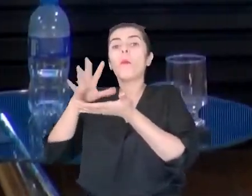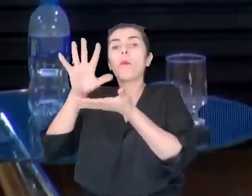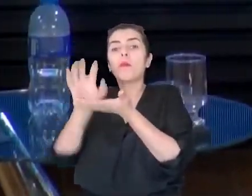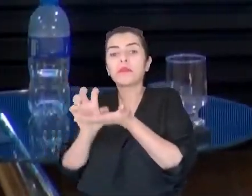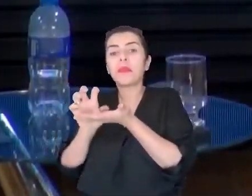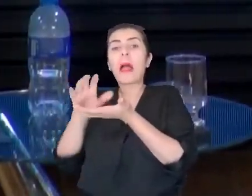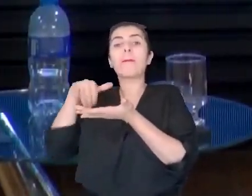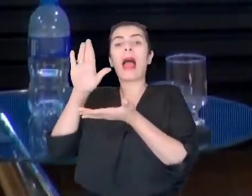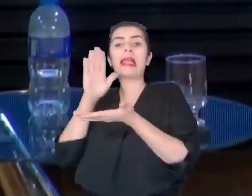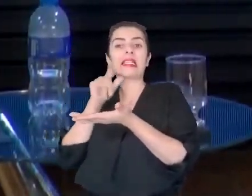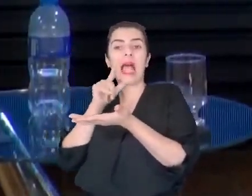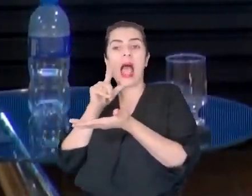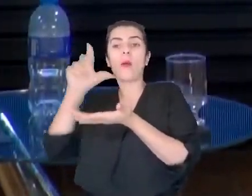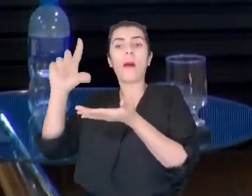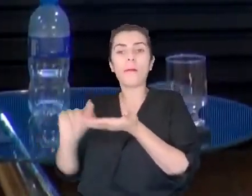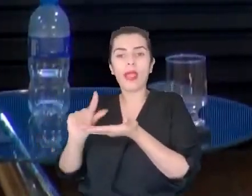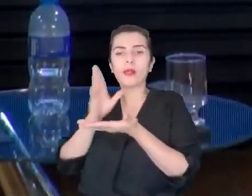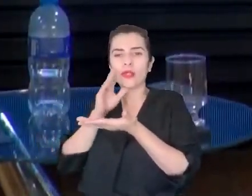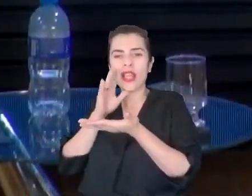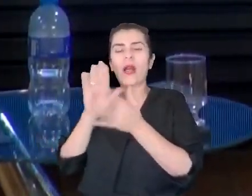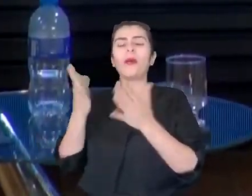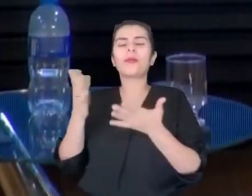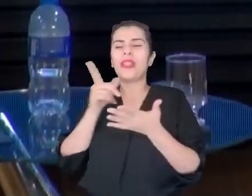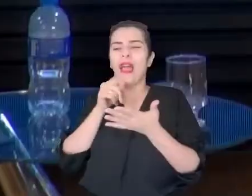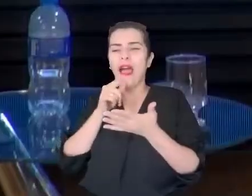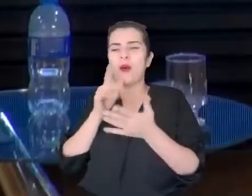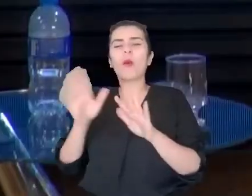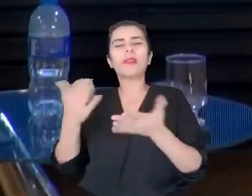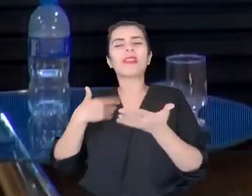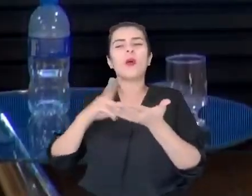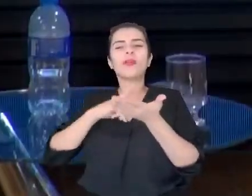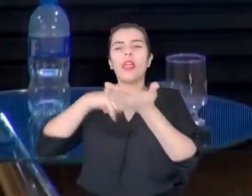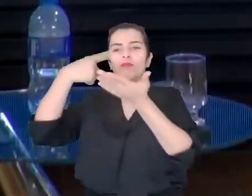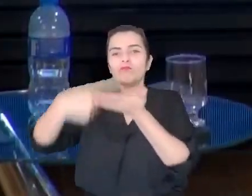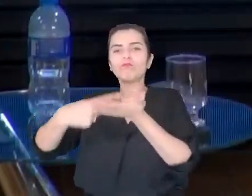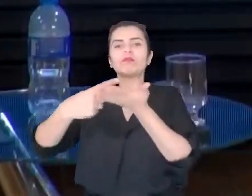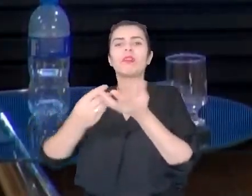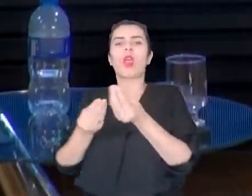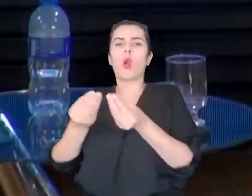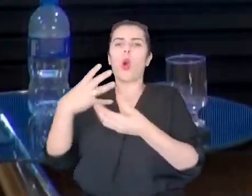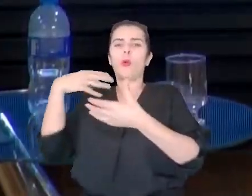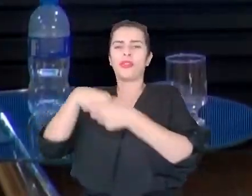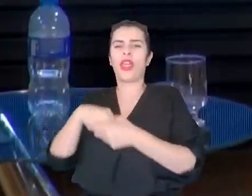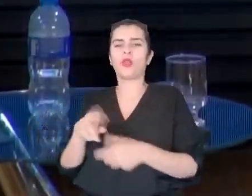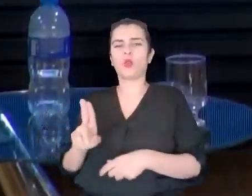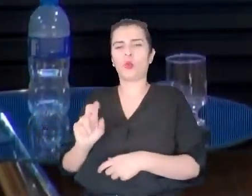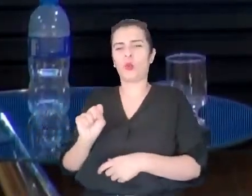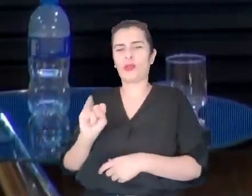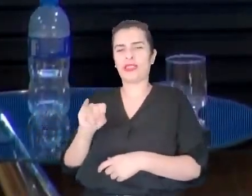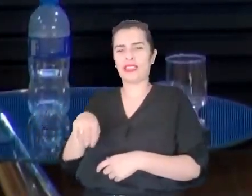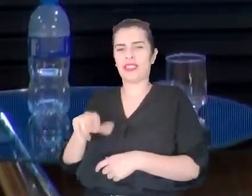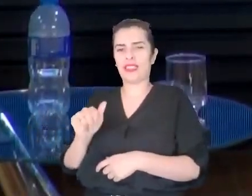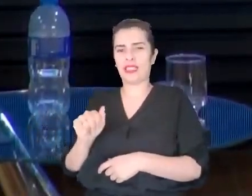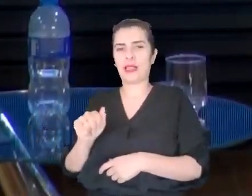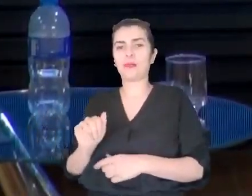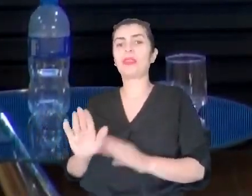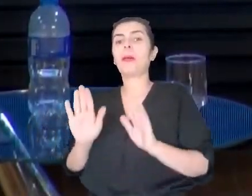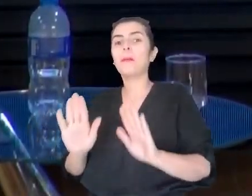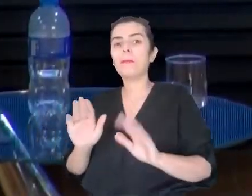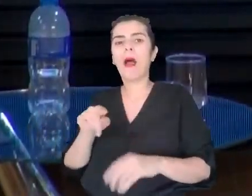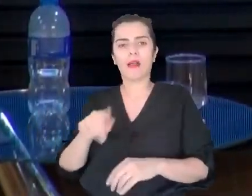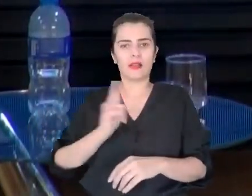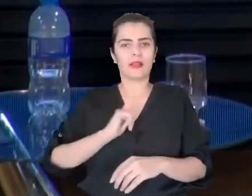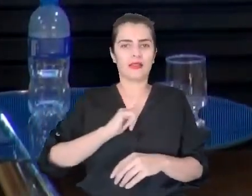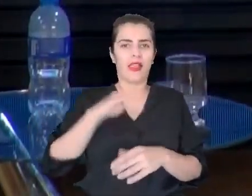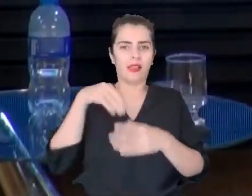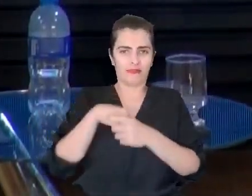um contrato com o próprio beneficiamento e com a própria usina. Né? Mas, isso assim, a gente tem, né, evidentemente que